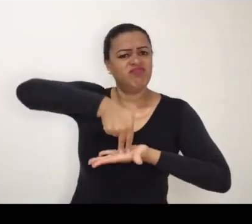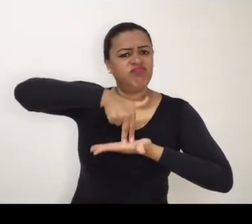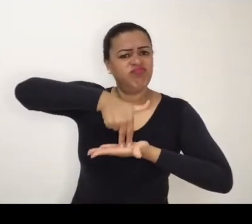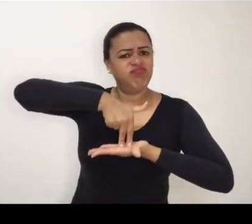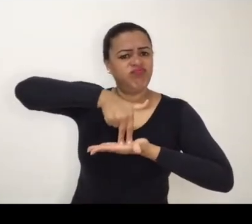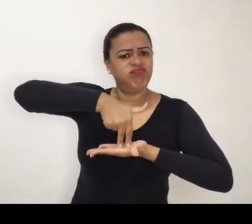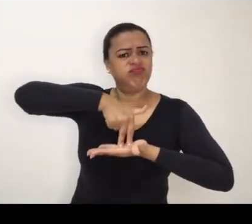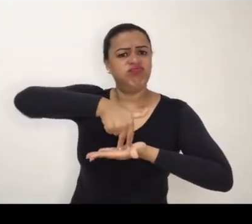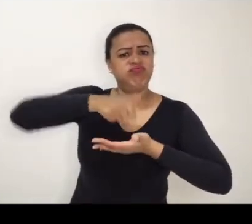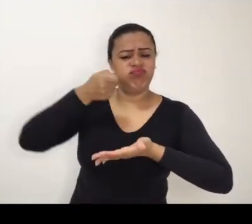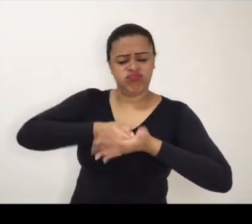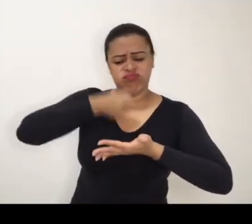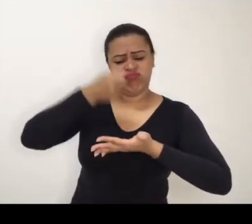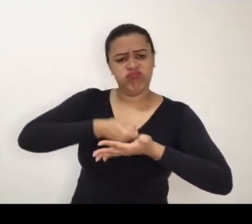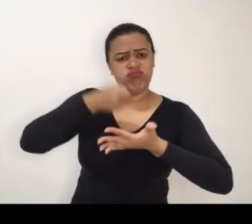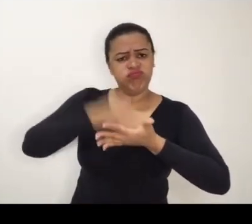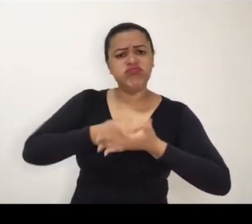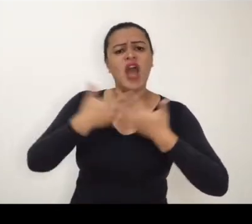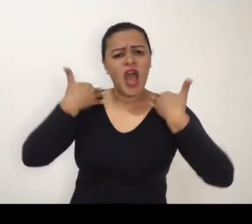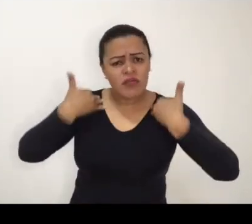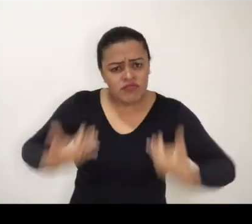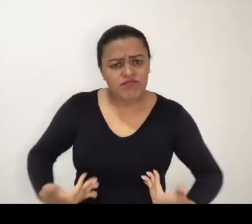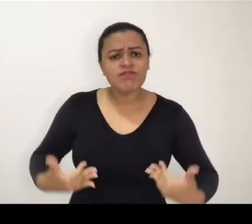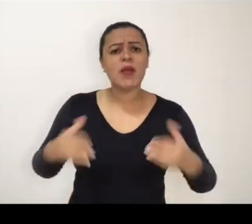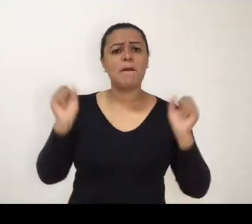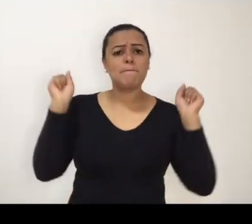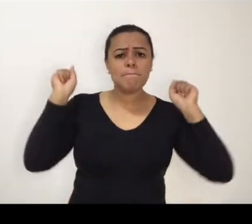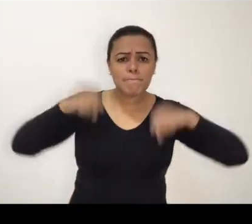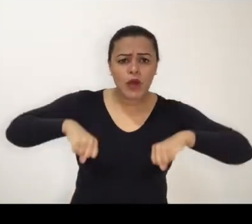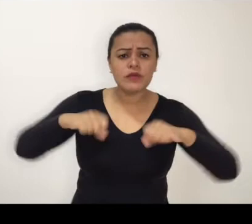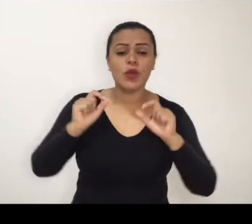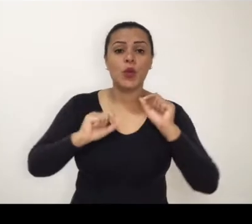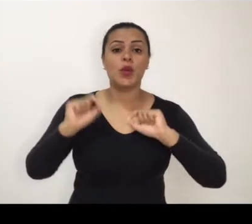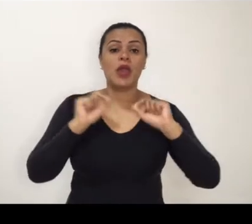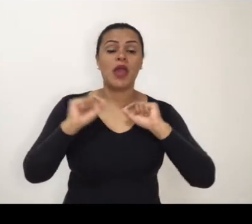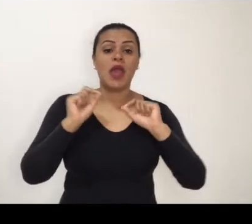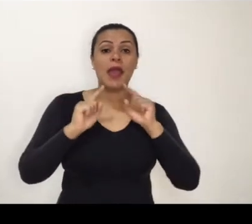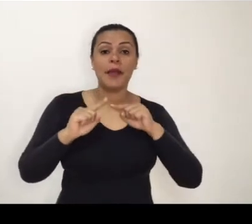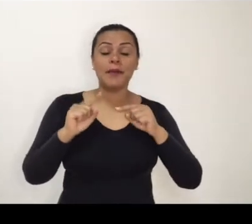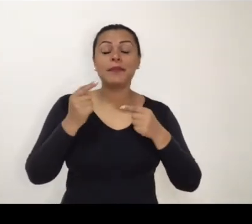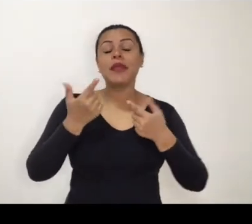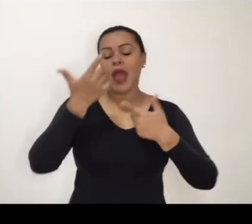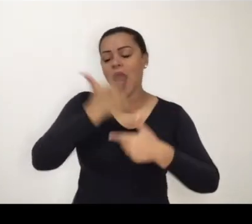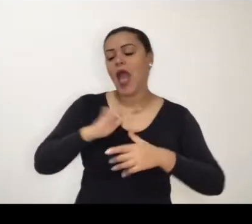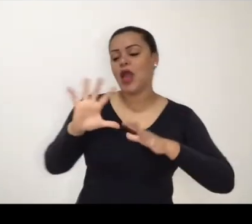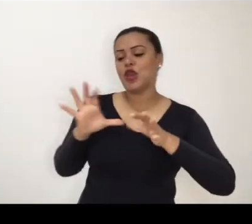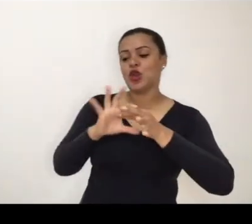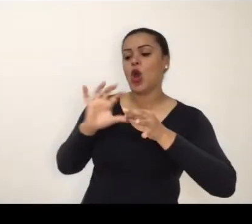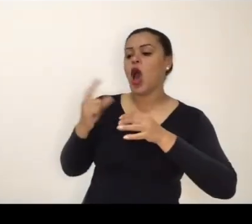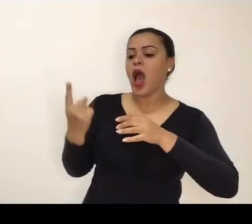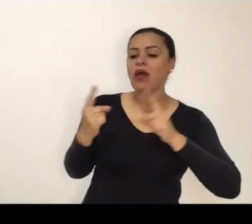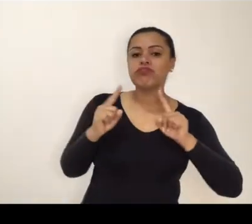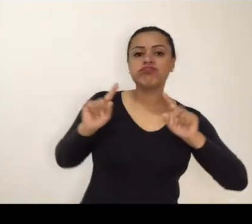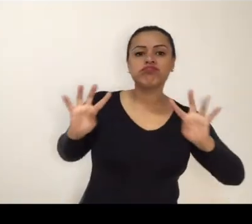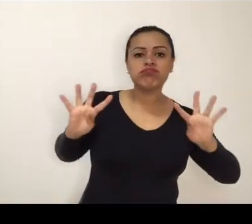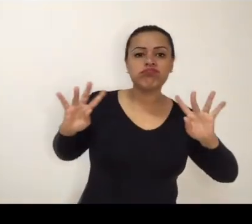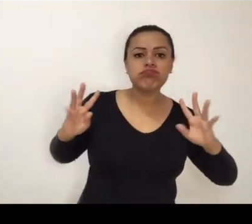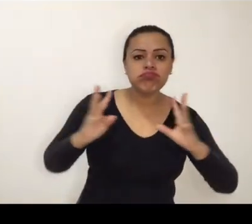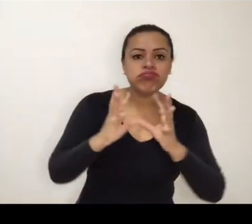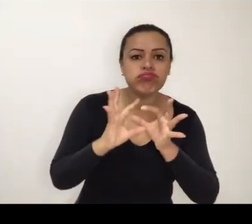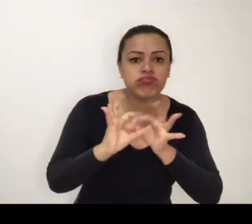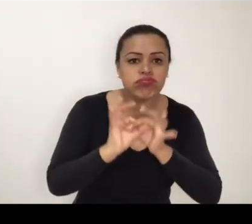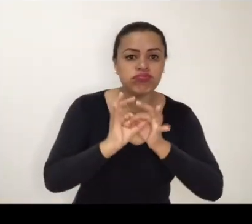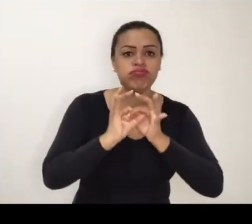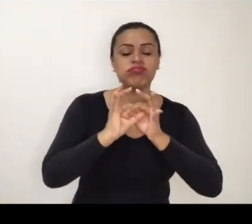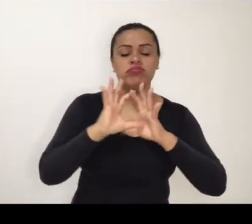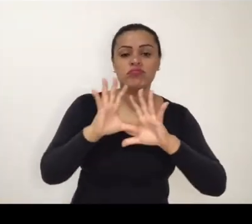corpo de luta ele possa se configurar como um corpo coletivo cada vez mais forte, assim. Então, para mim tem